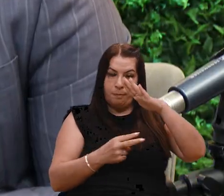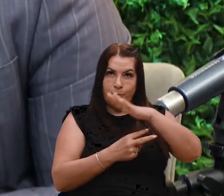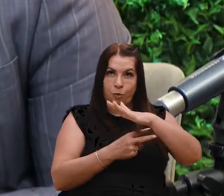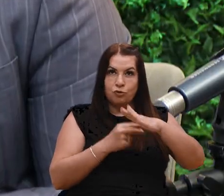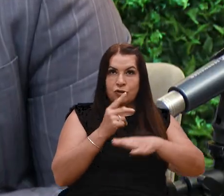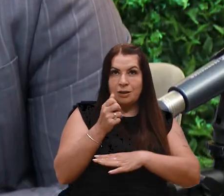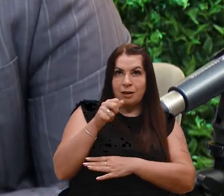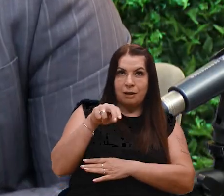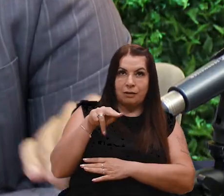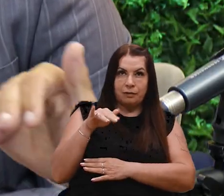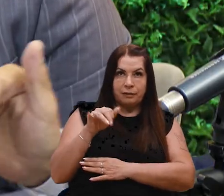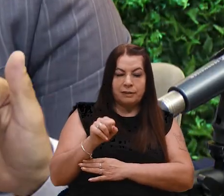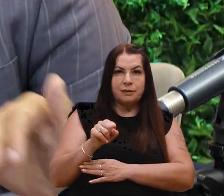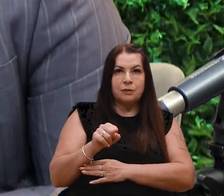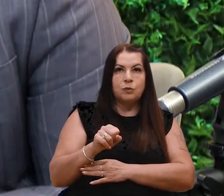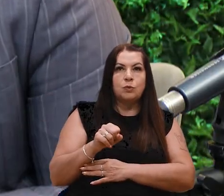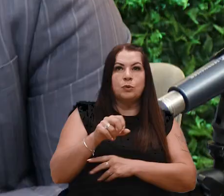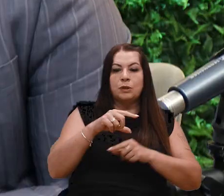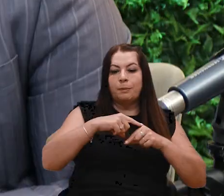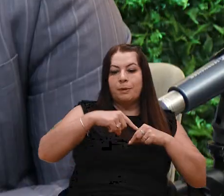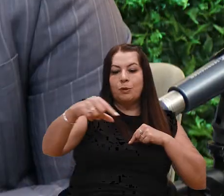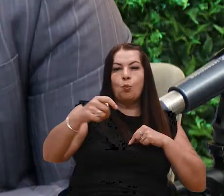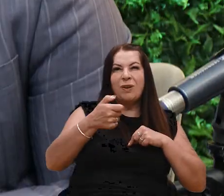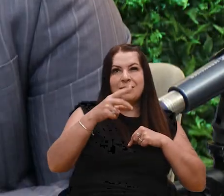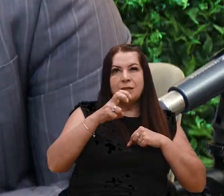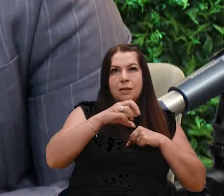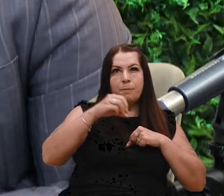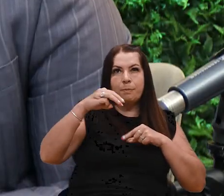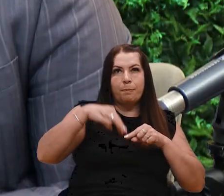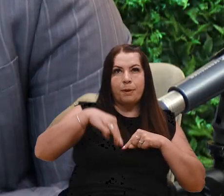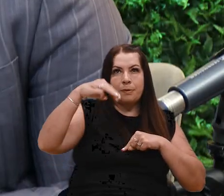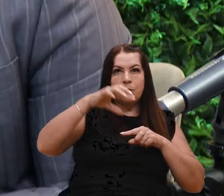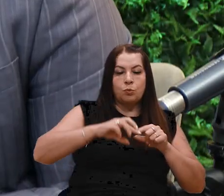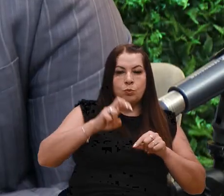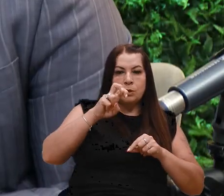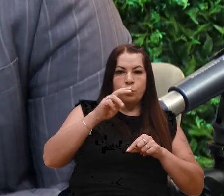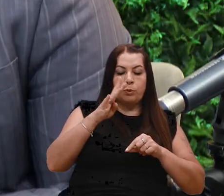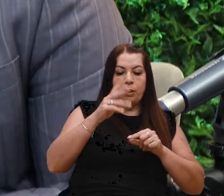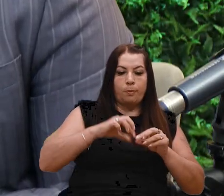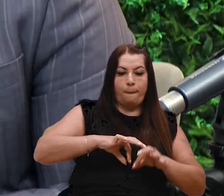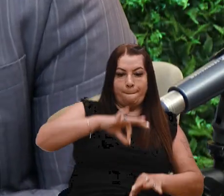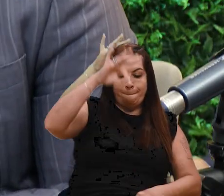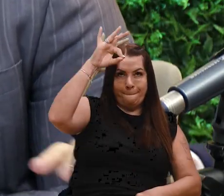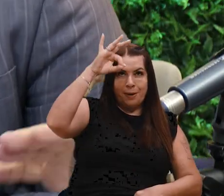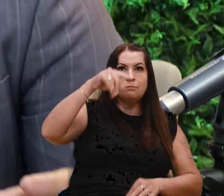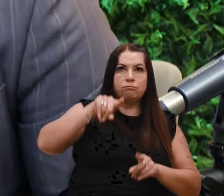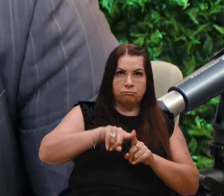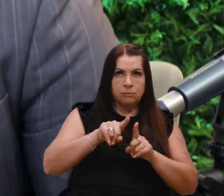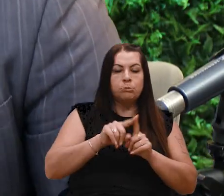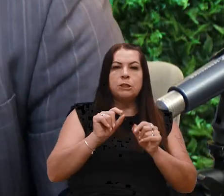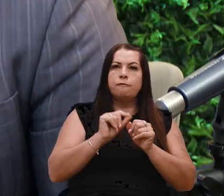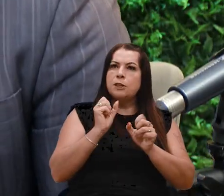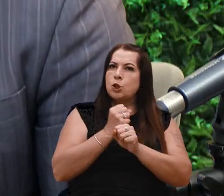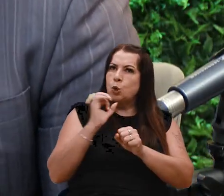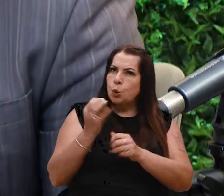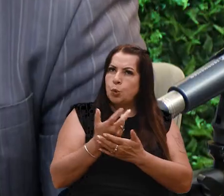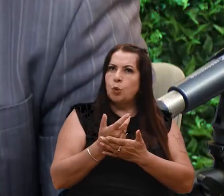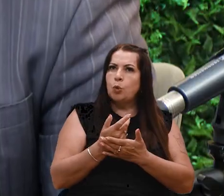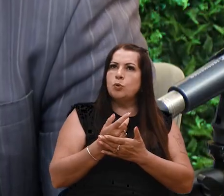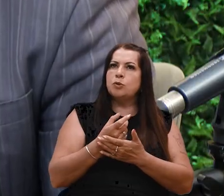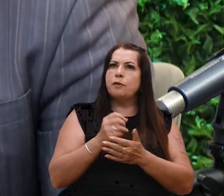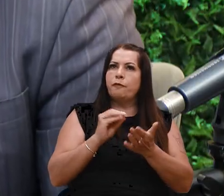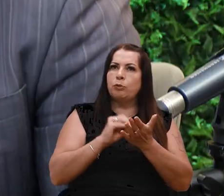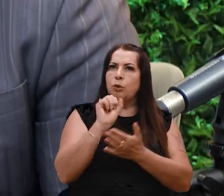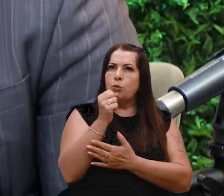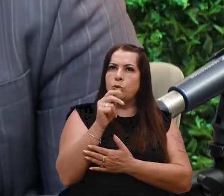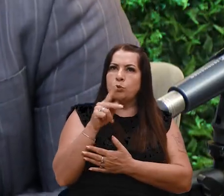uma ponte de quase 500 metros de comprimento, com 54 metros de altura, para fazer toda ela, então terminar os 8 quilômetros mais